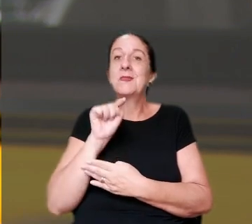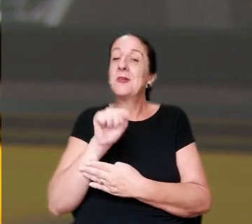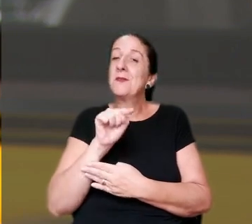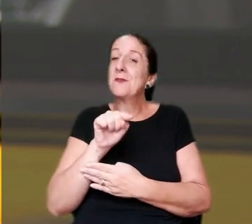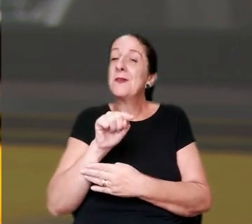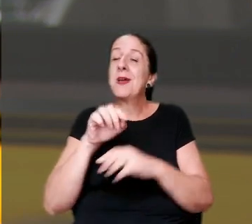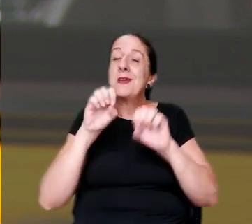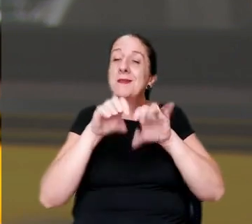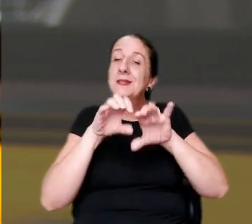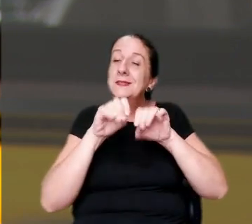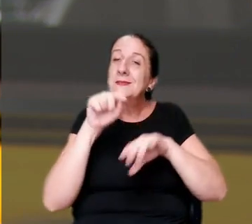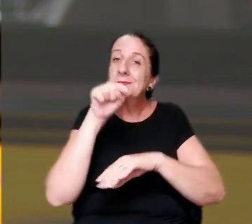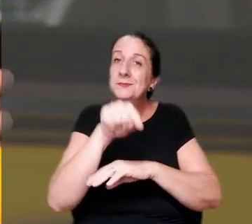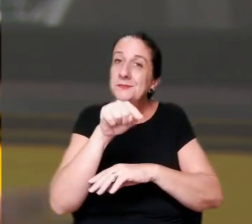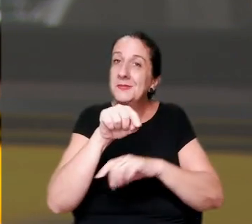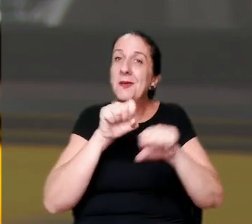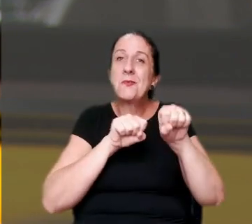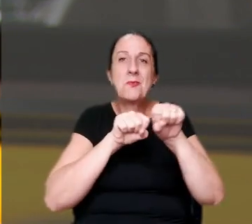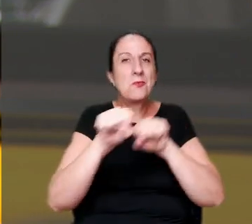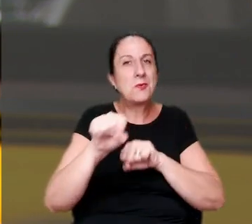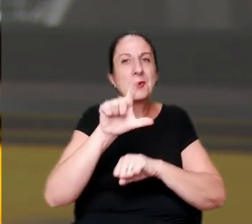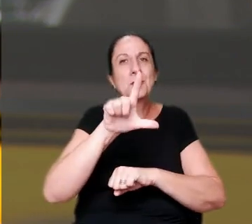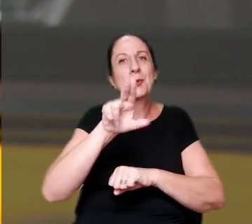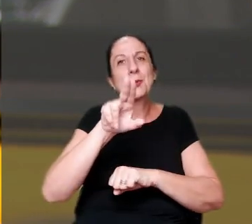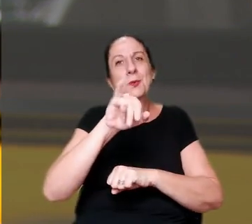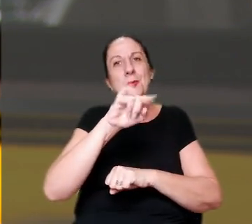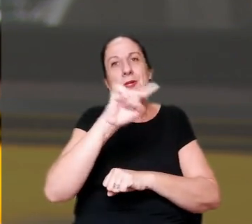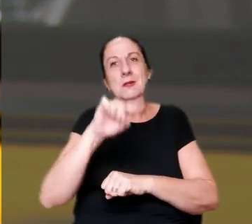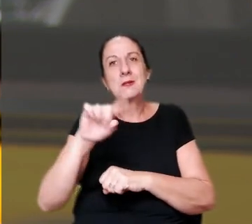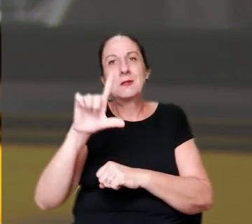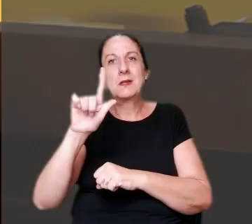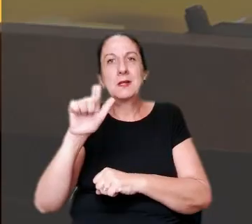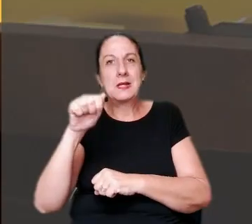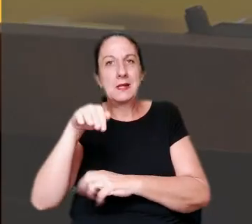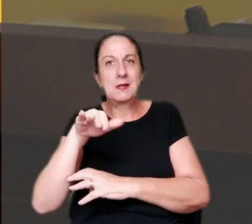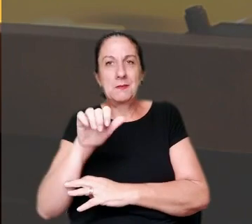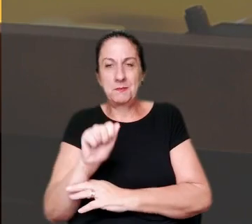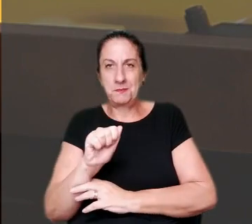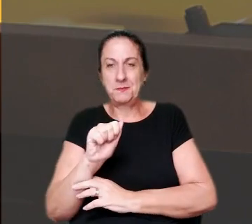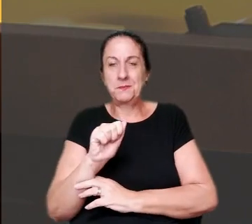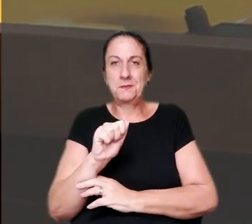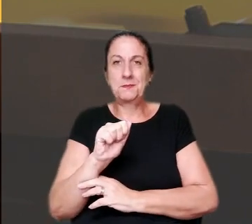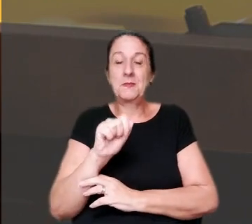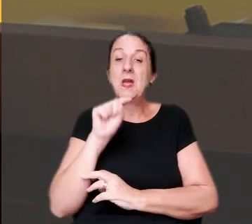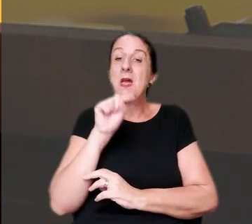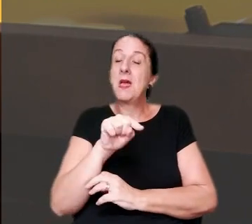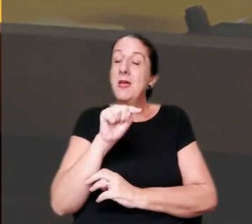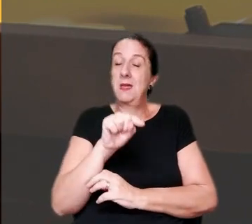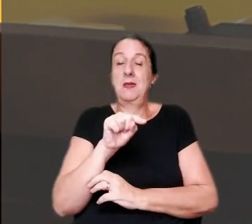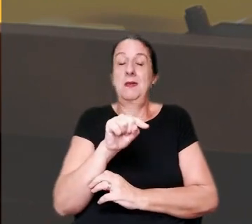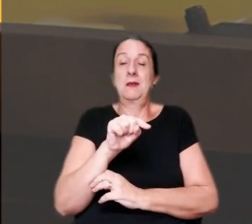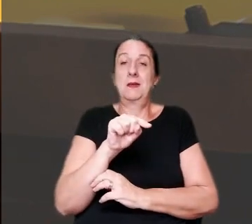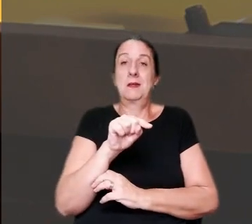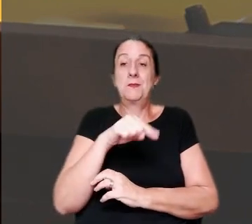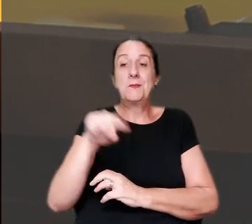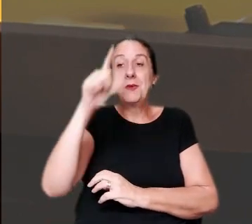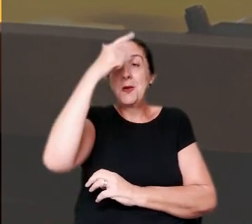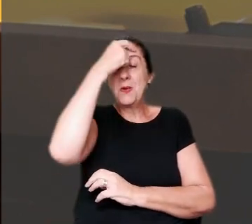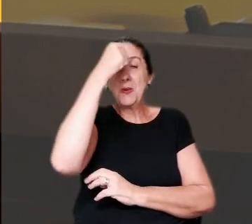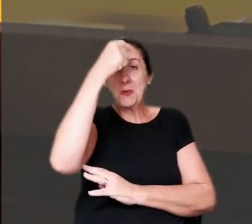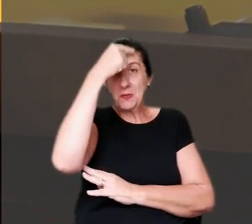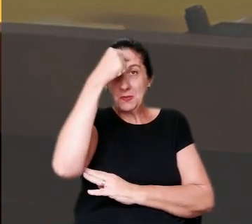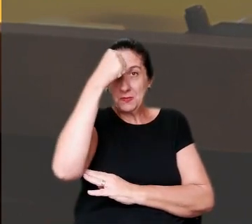vai ser o grande mestre e formador de Luiz Gama. Luiz Gama recorre